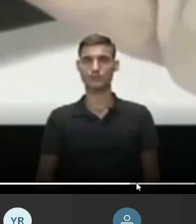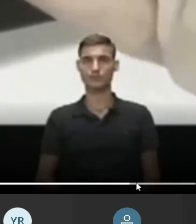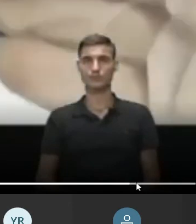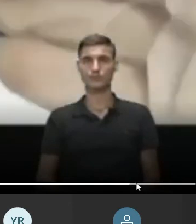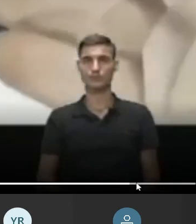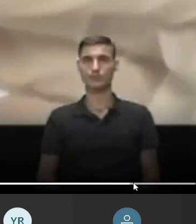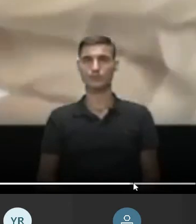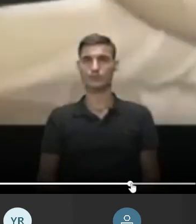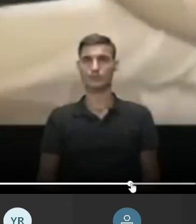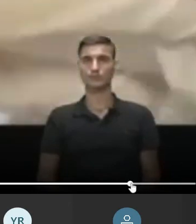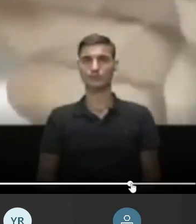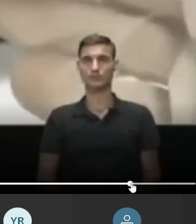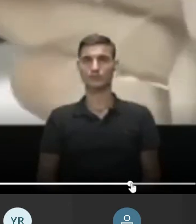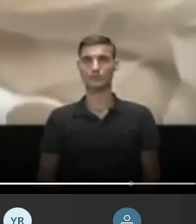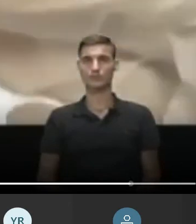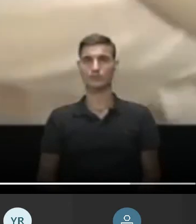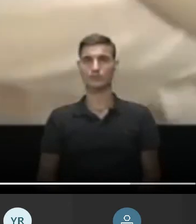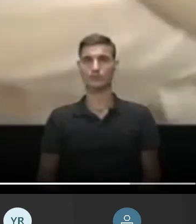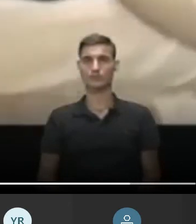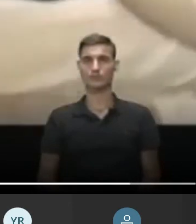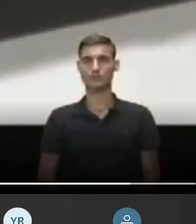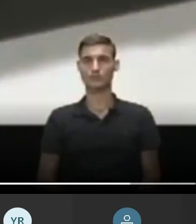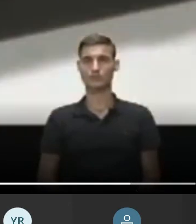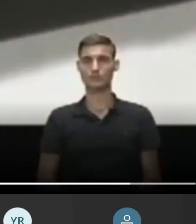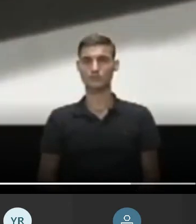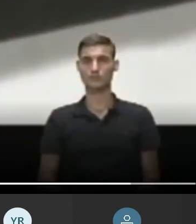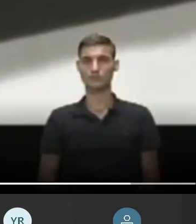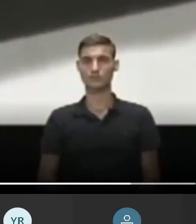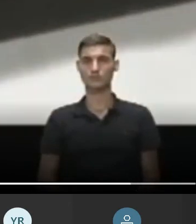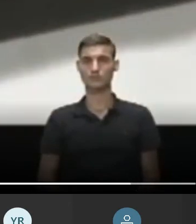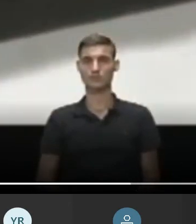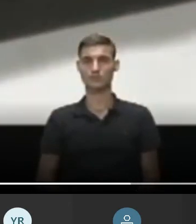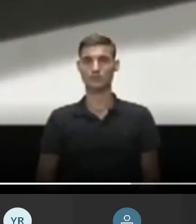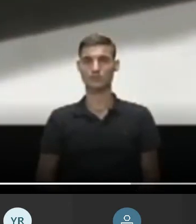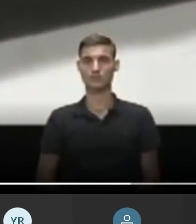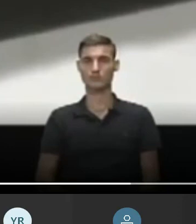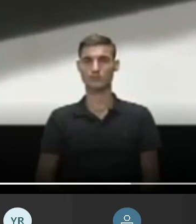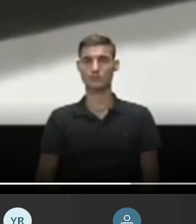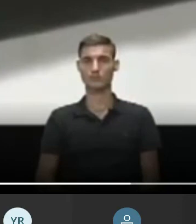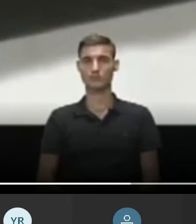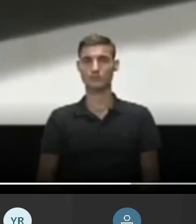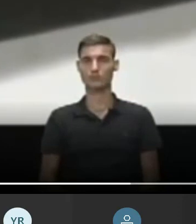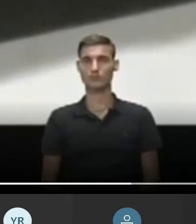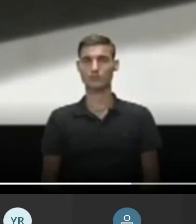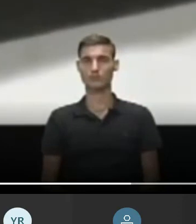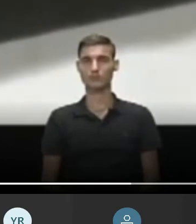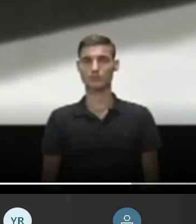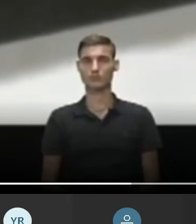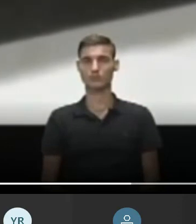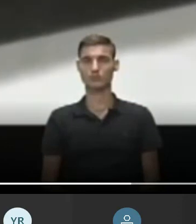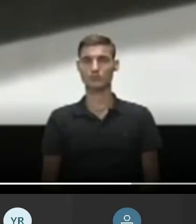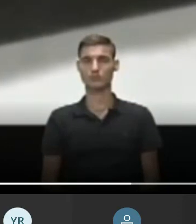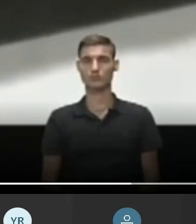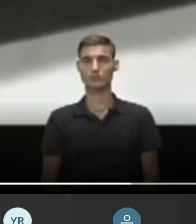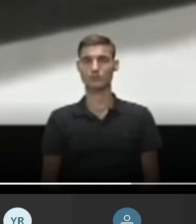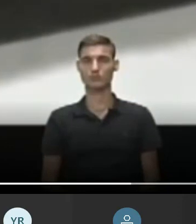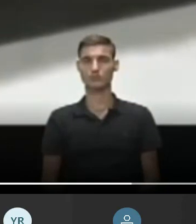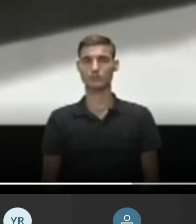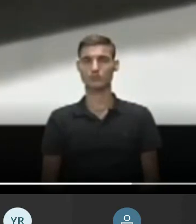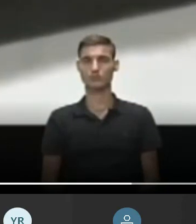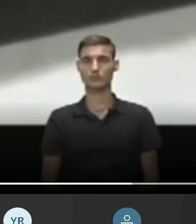amostra. Aí você vê bem a diferença dos dois. As duas não se misturam, ela fica separada por causa